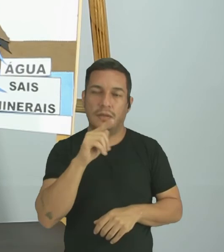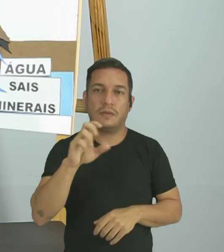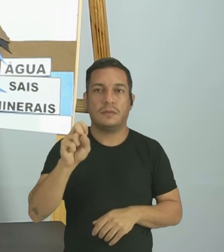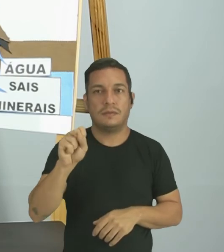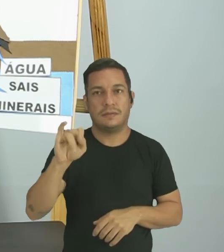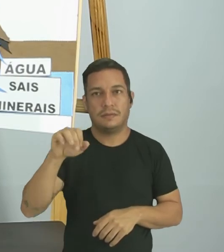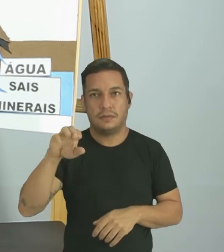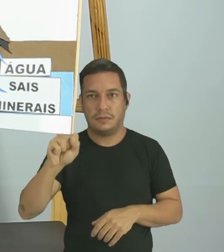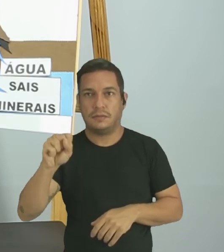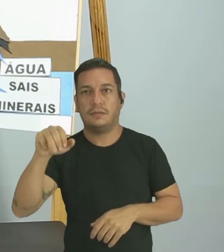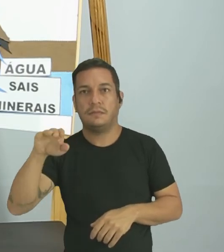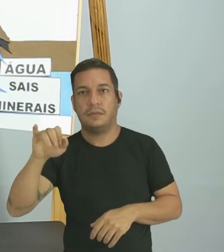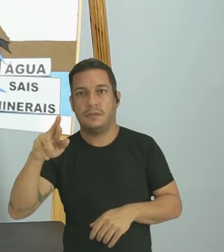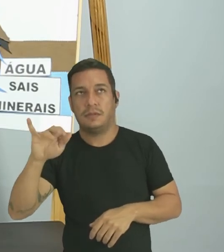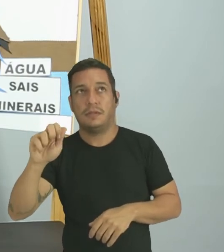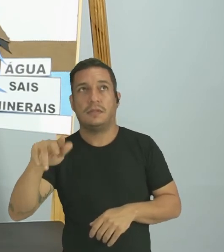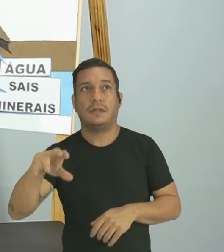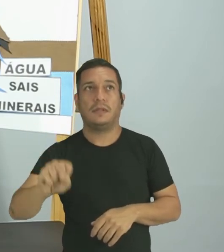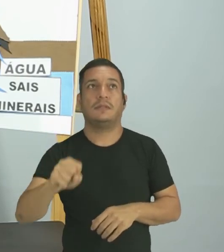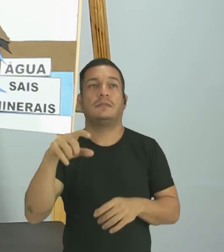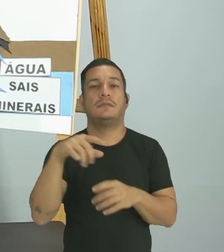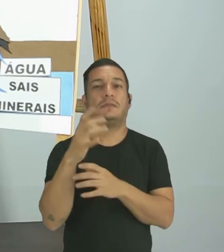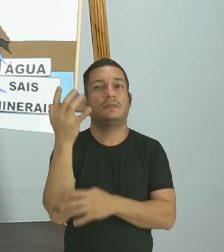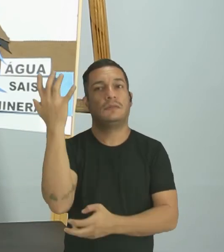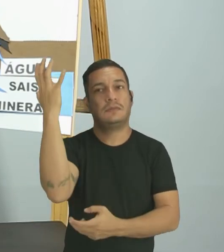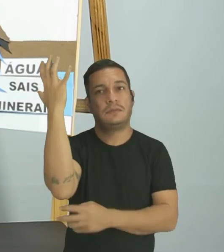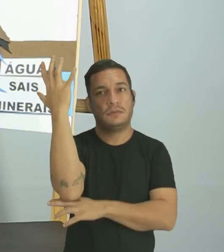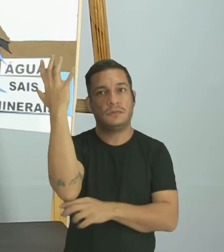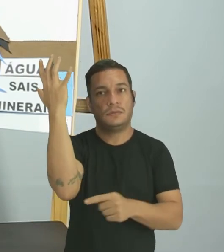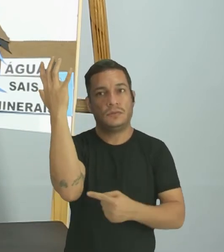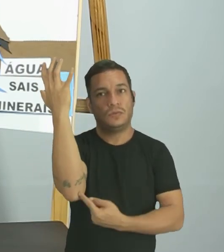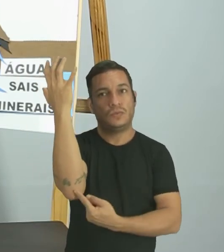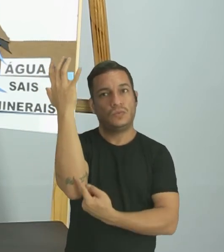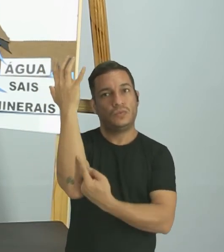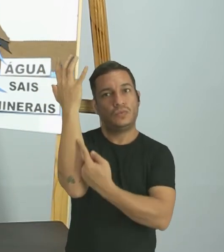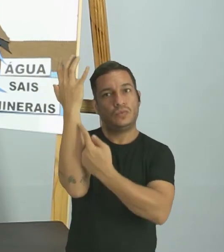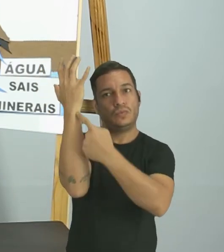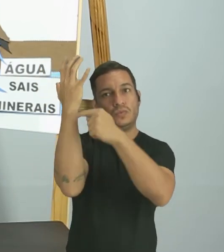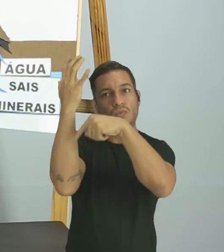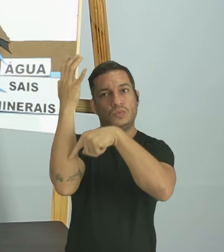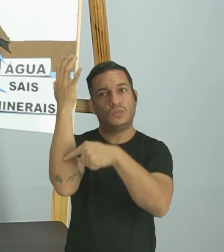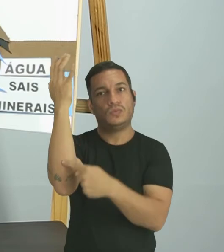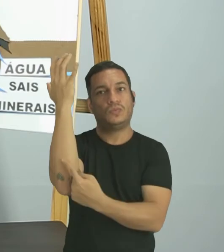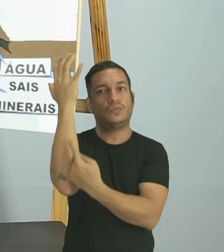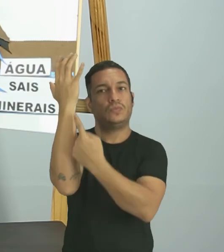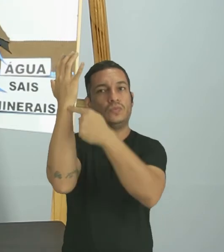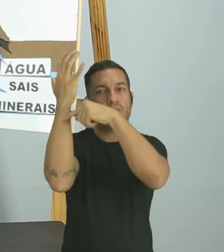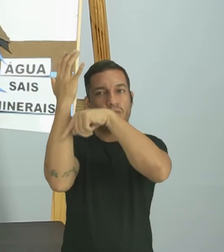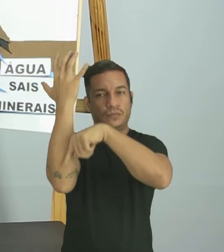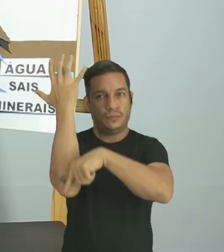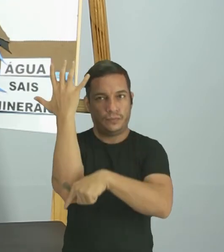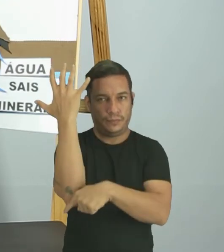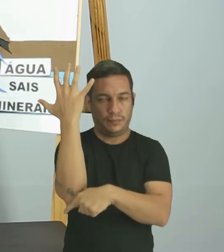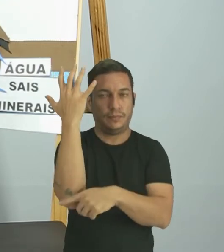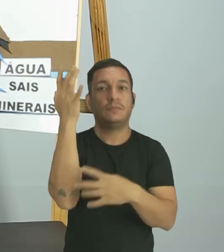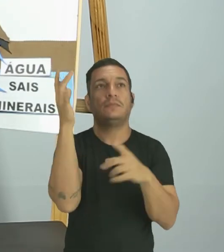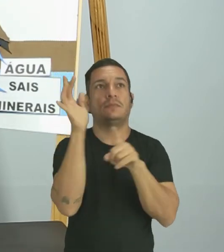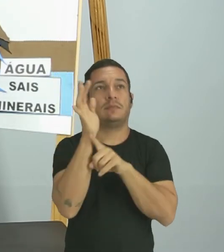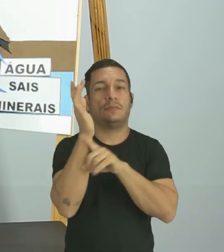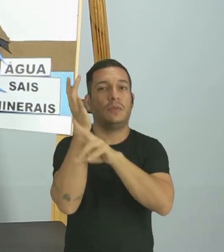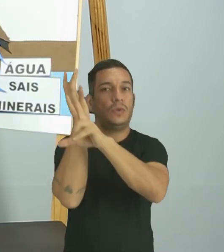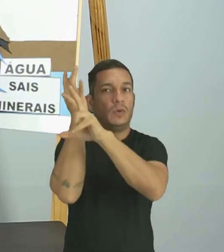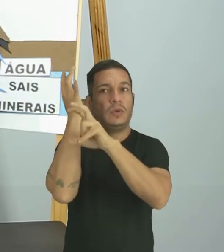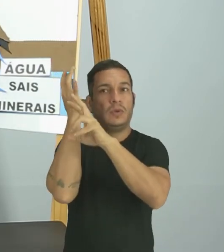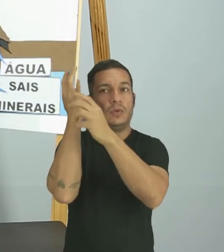minerais, que é distribuído para todas as partes da planta, recebe a